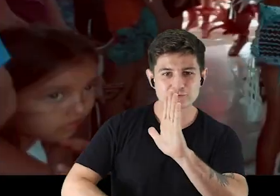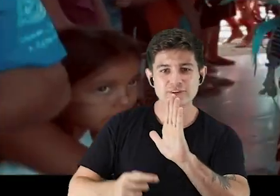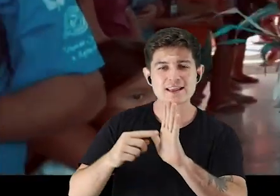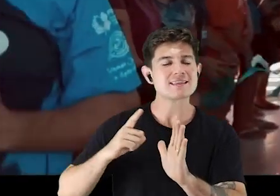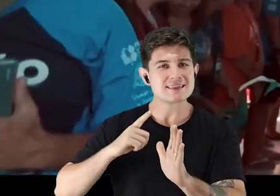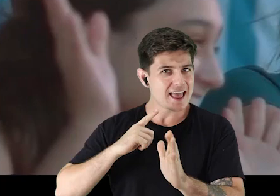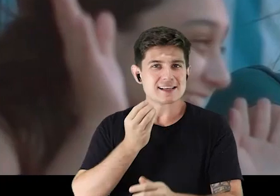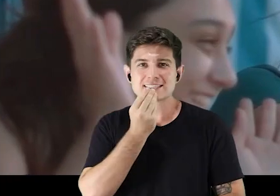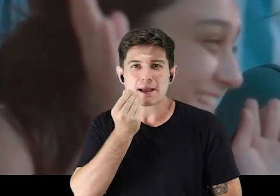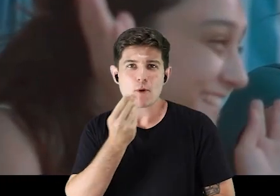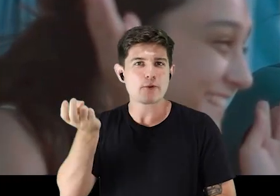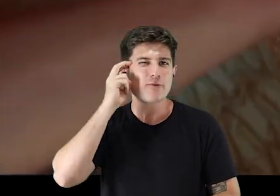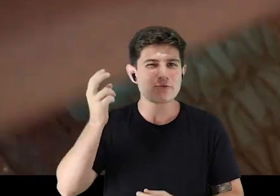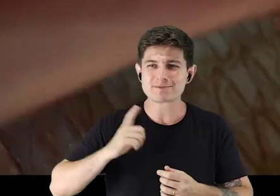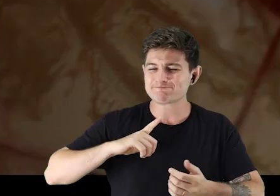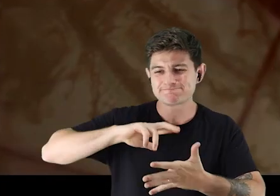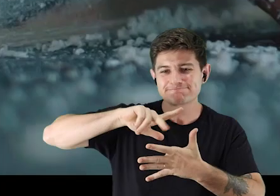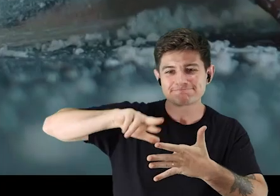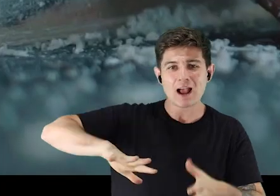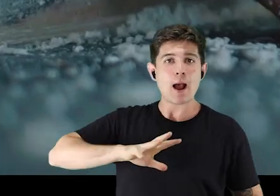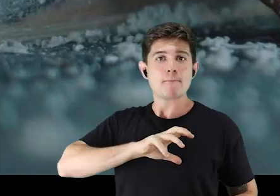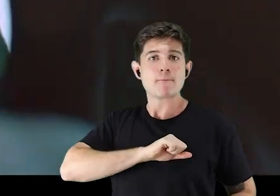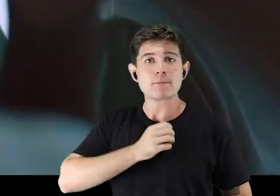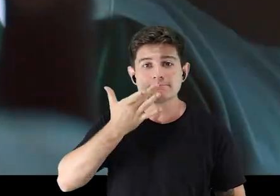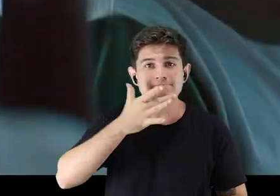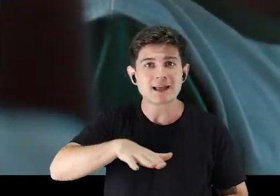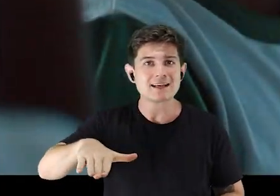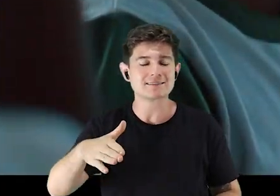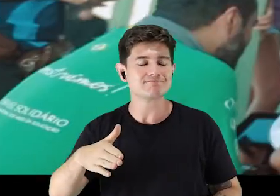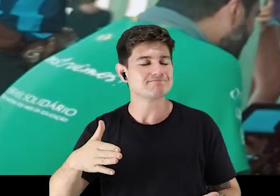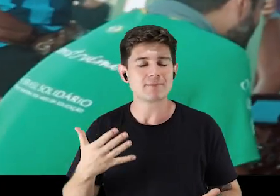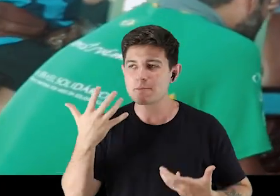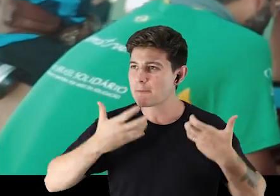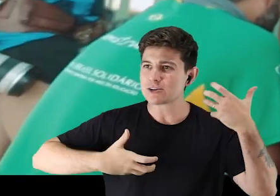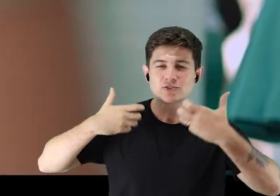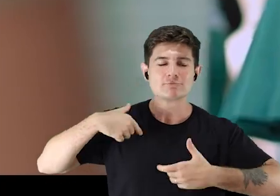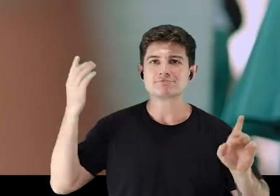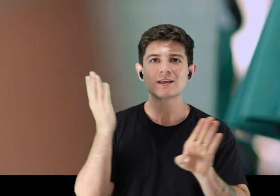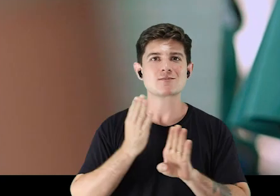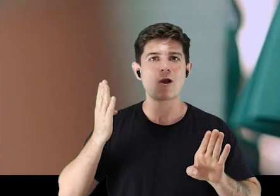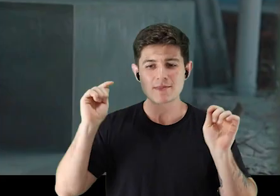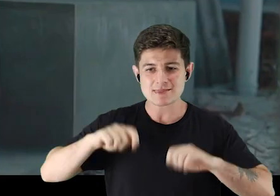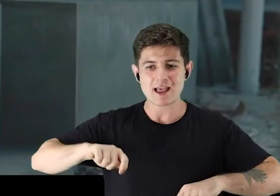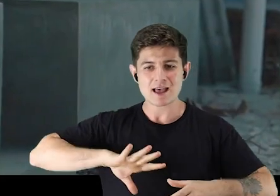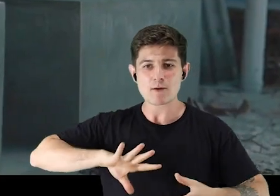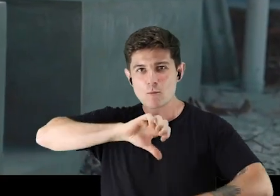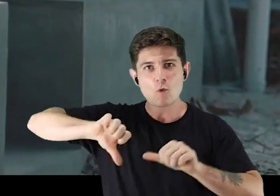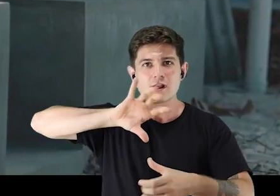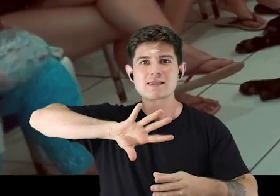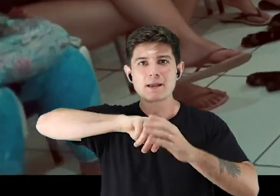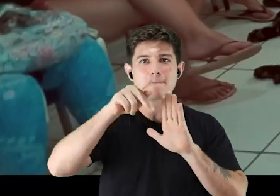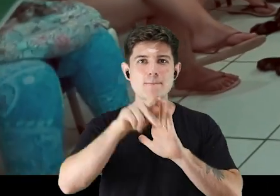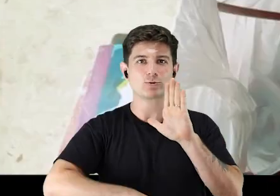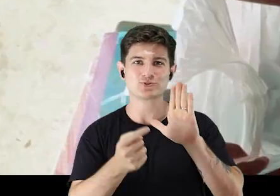do projeto, com suas essências, seus sabores, sua cultura, o amor pelas crianças, a paixão que se descobre para poder